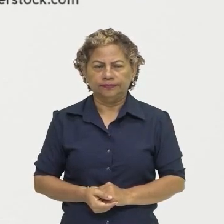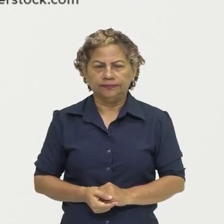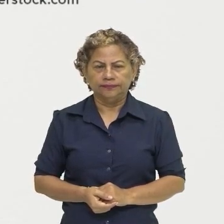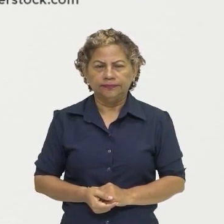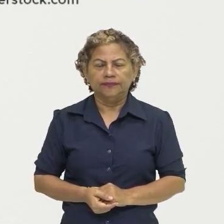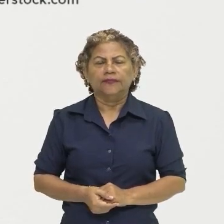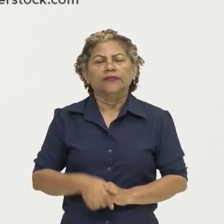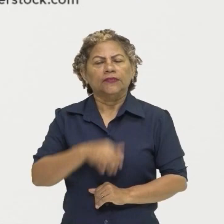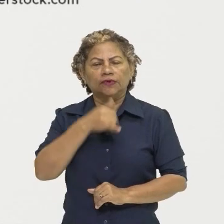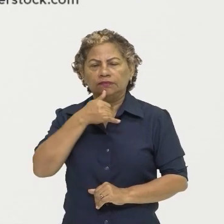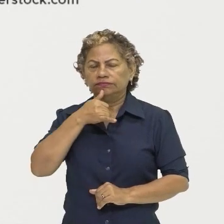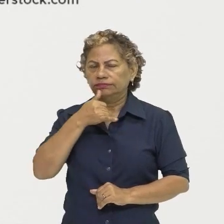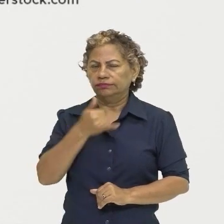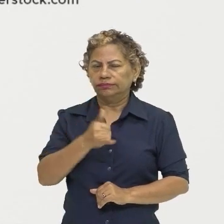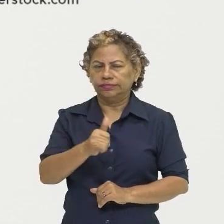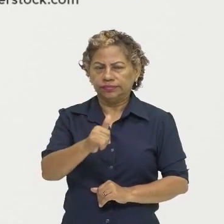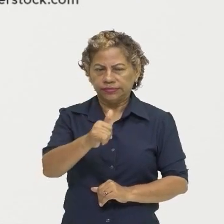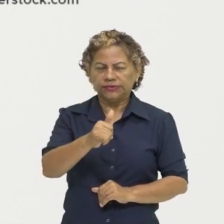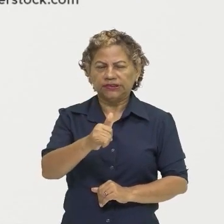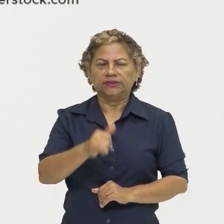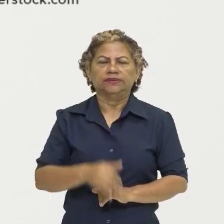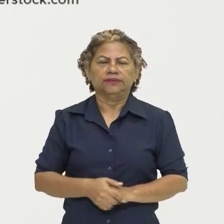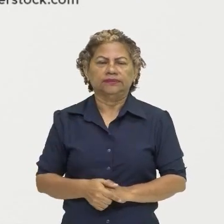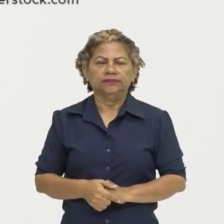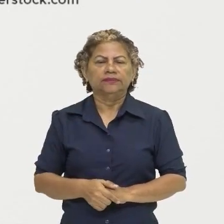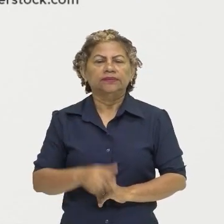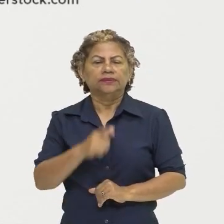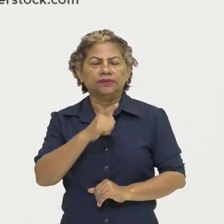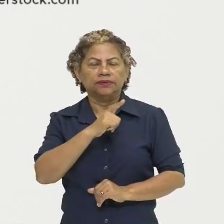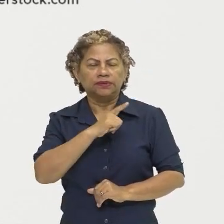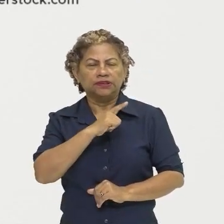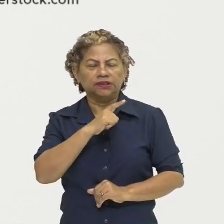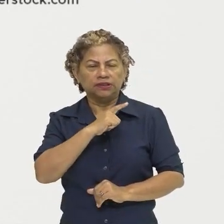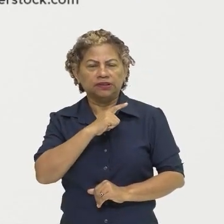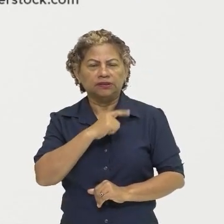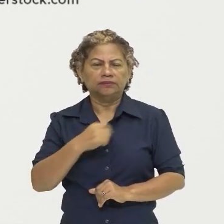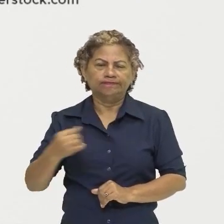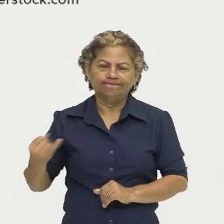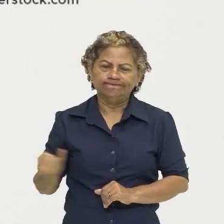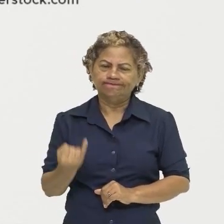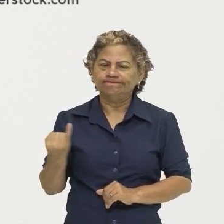da energia constitui uma das grandes